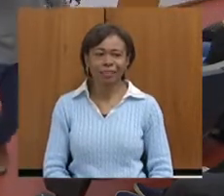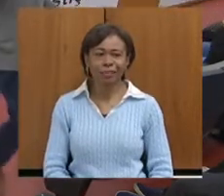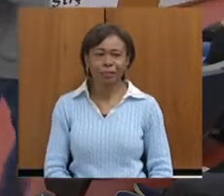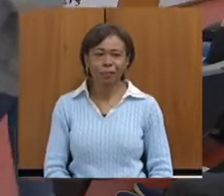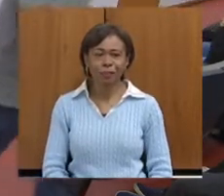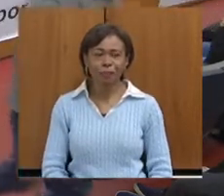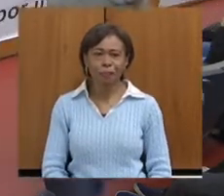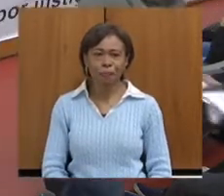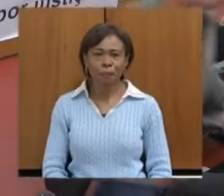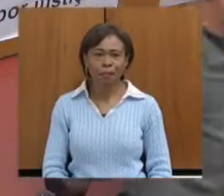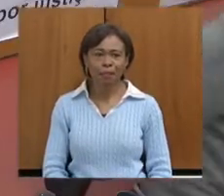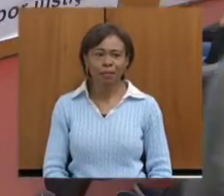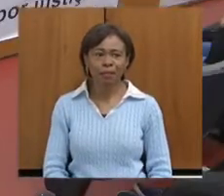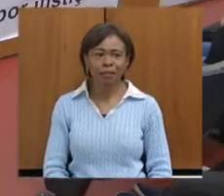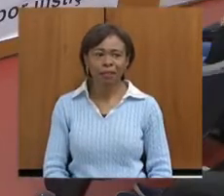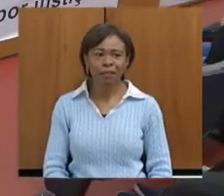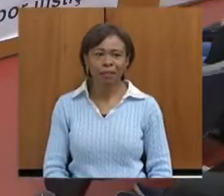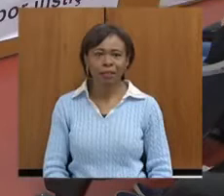e